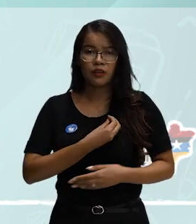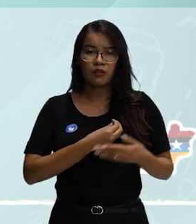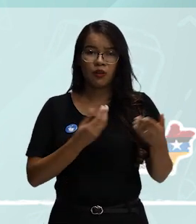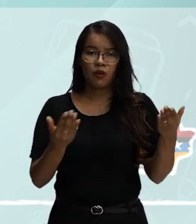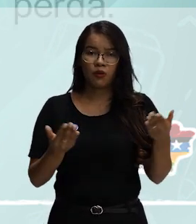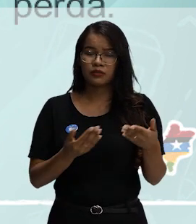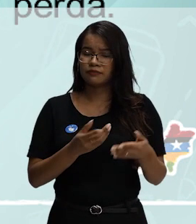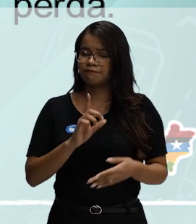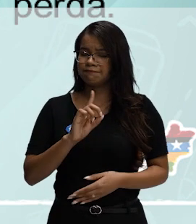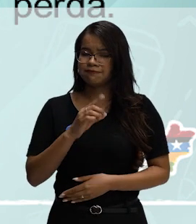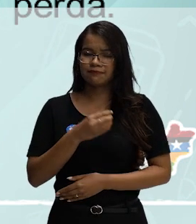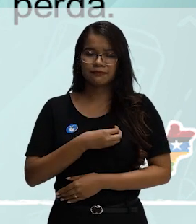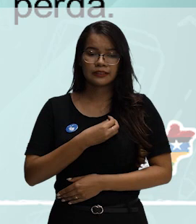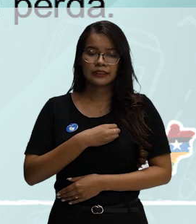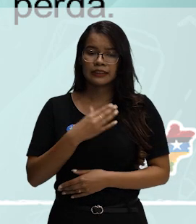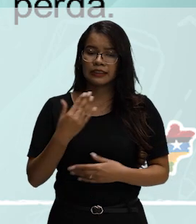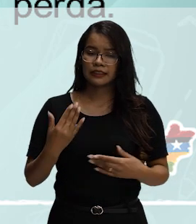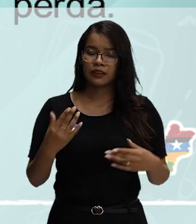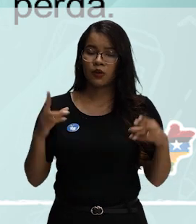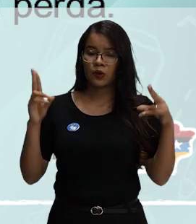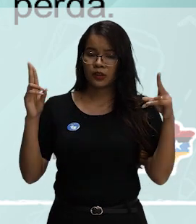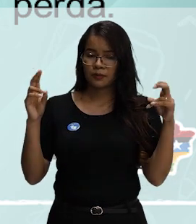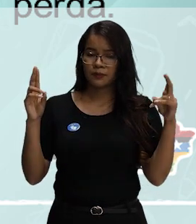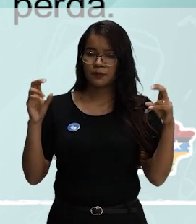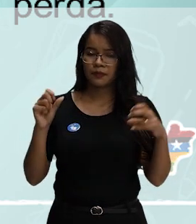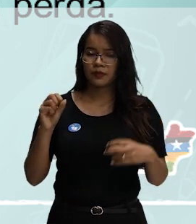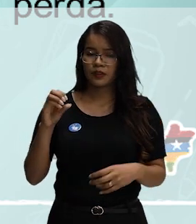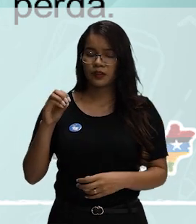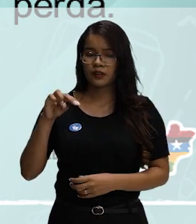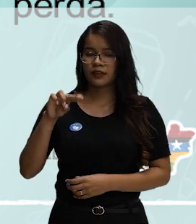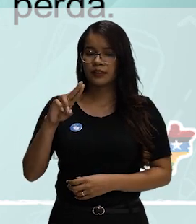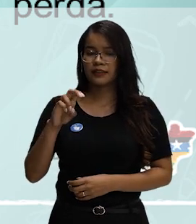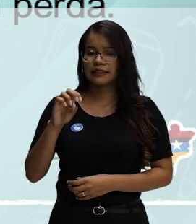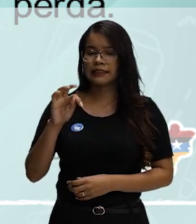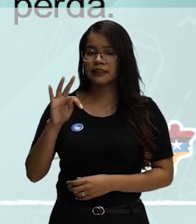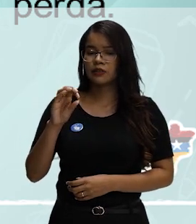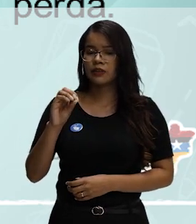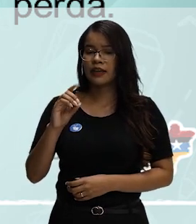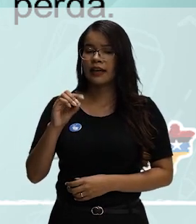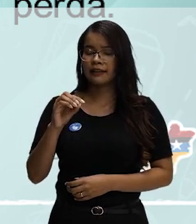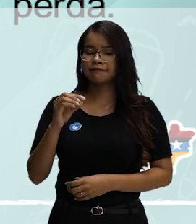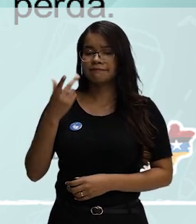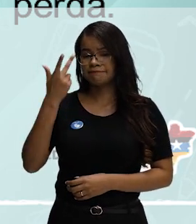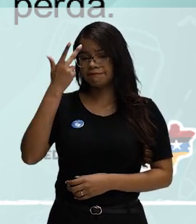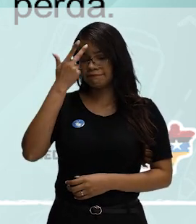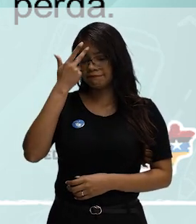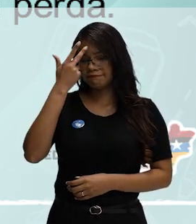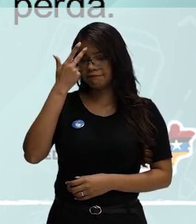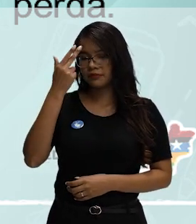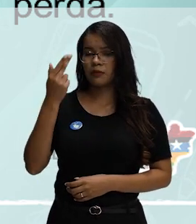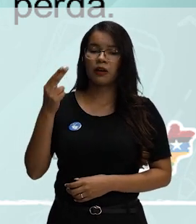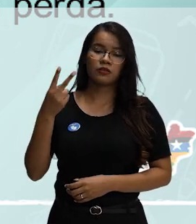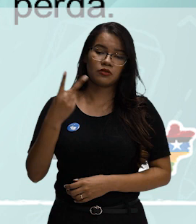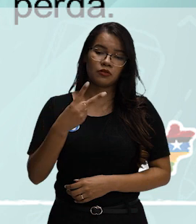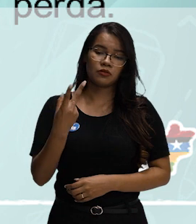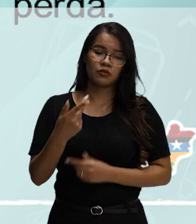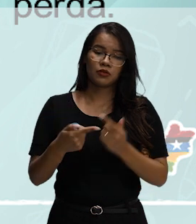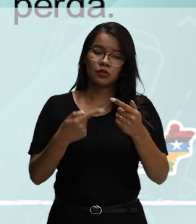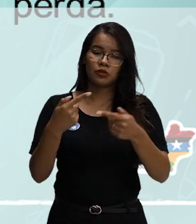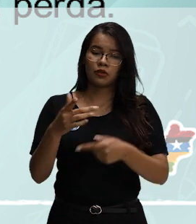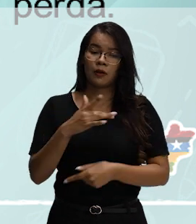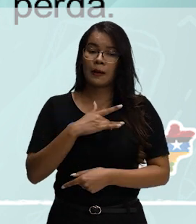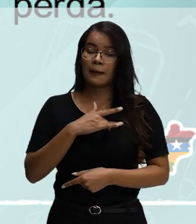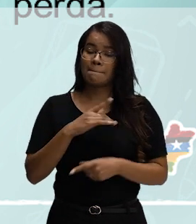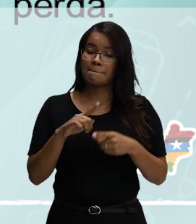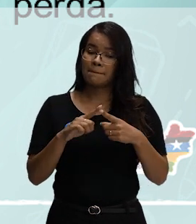Azevedo. Então, aqui, o núcleo temático do soneto citado é típico da segunda geração romântica, porém, configura um lirismo que